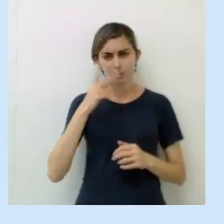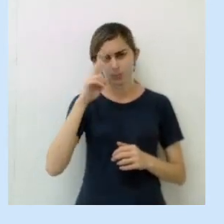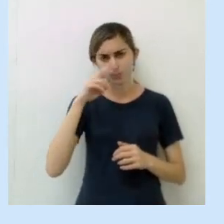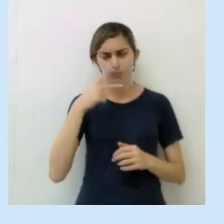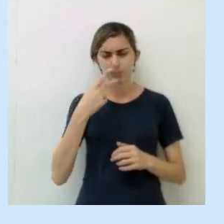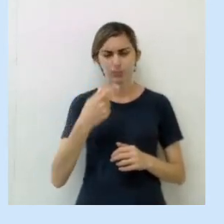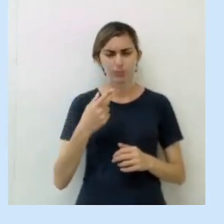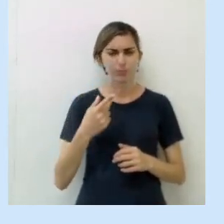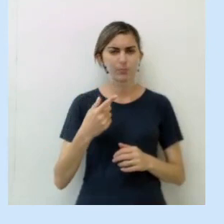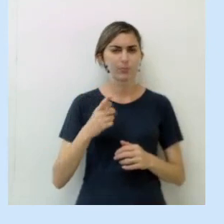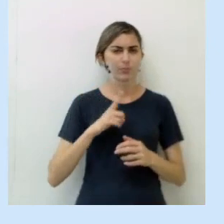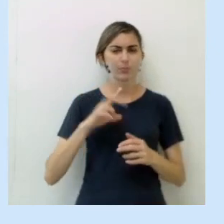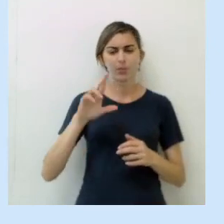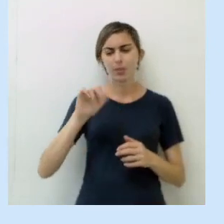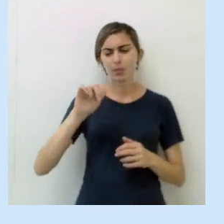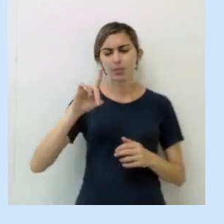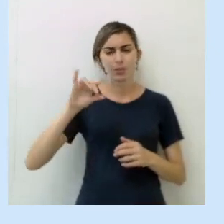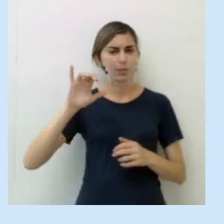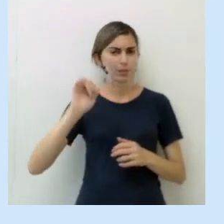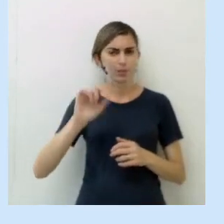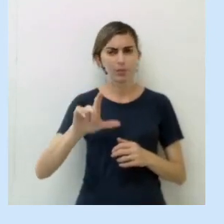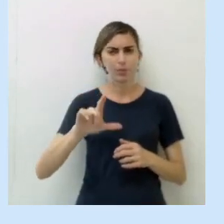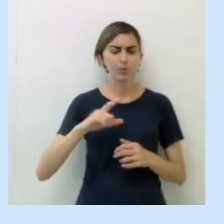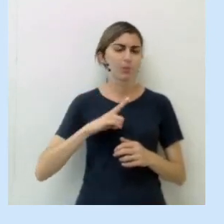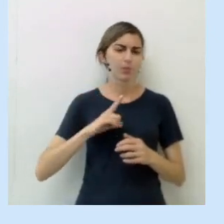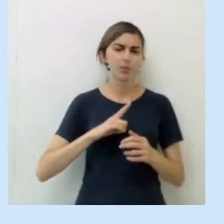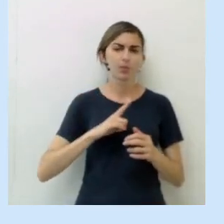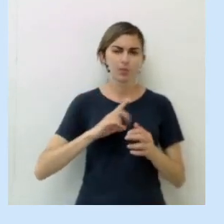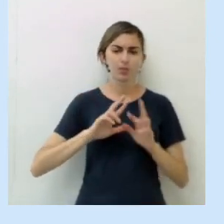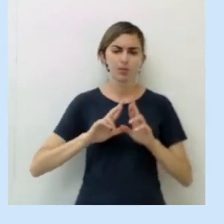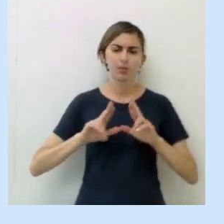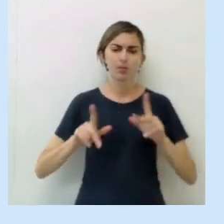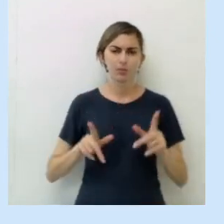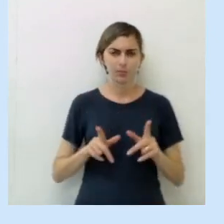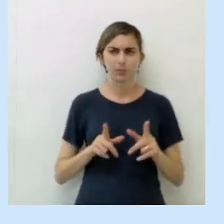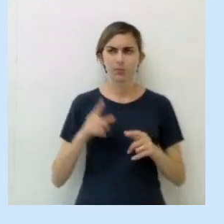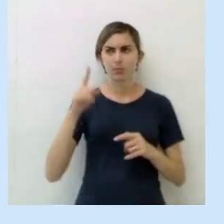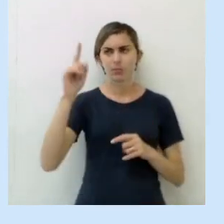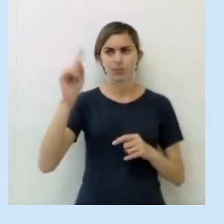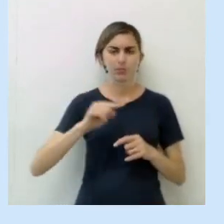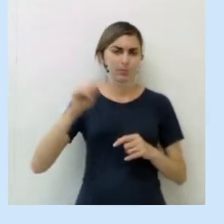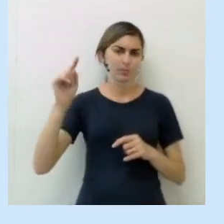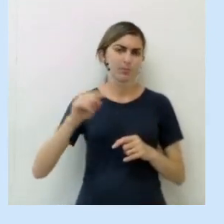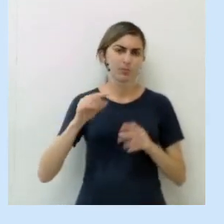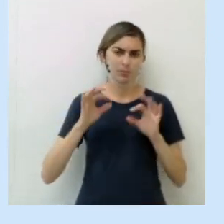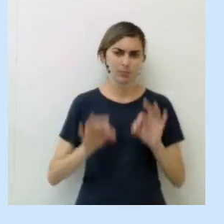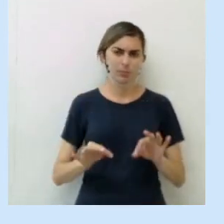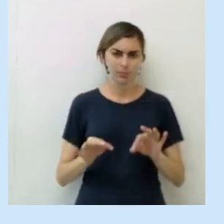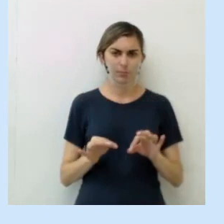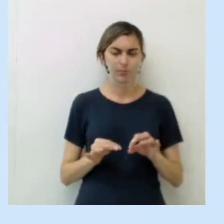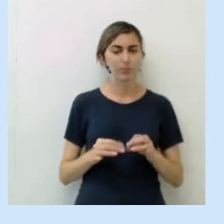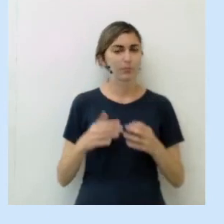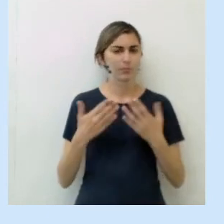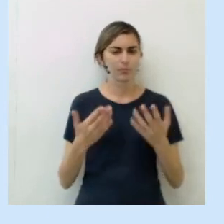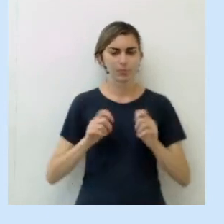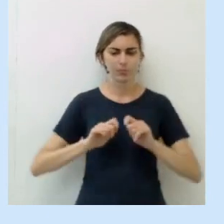agora há pouco que esse radical aqui tem que ser diferente desse daqui, tá certo, pessoal? Amplia a tela, por favor, Ninha, para o